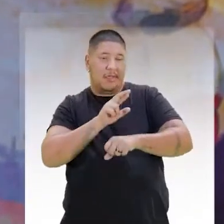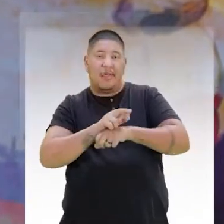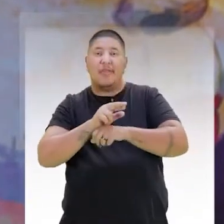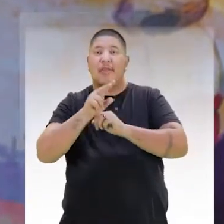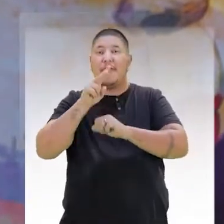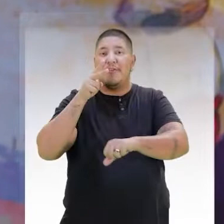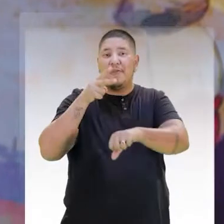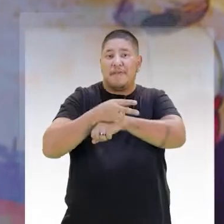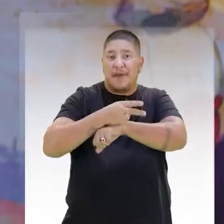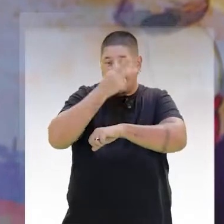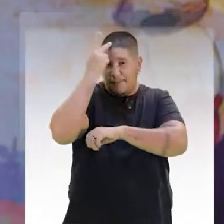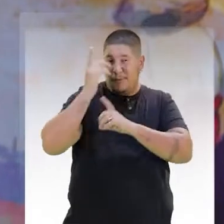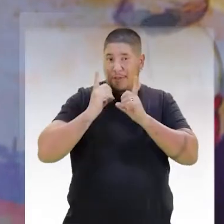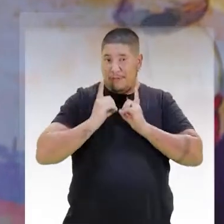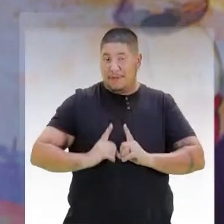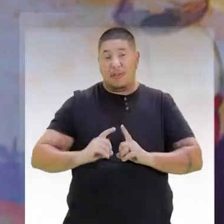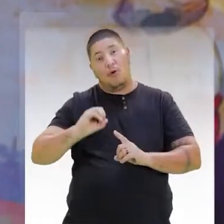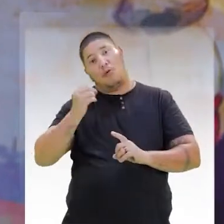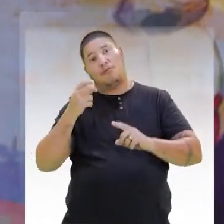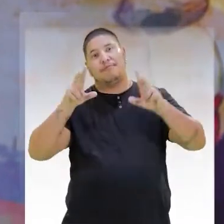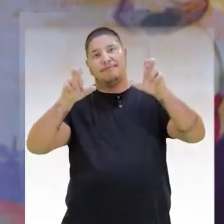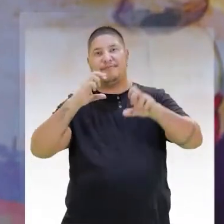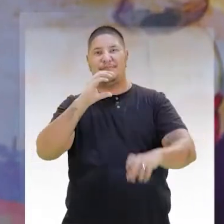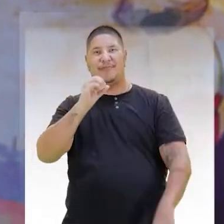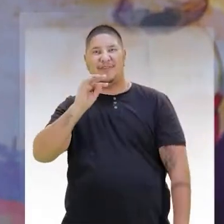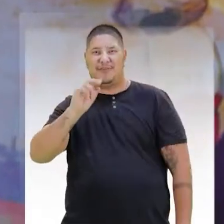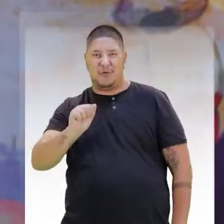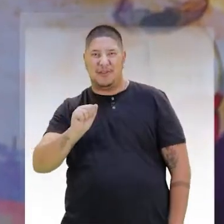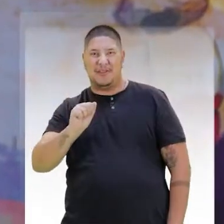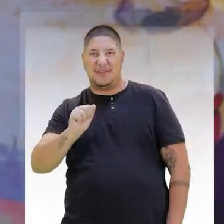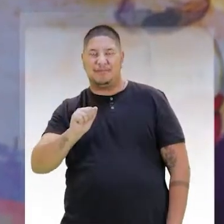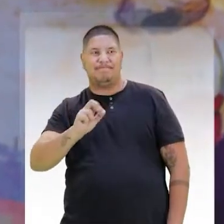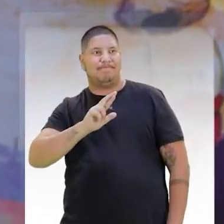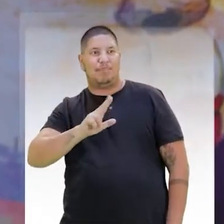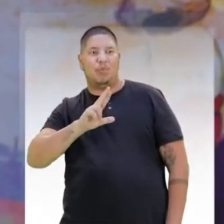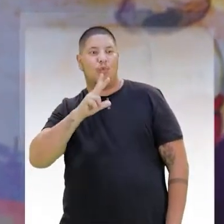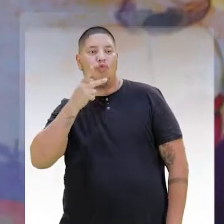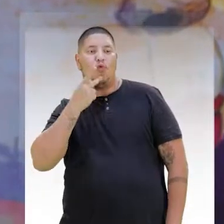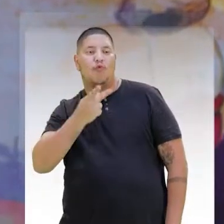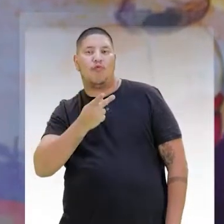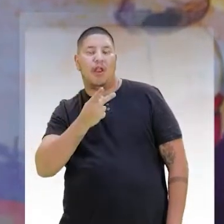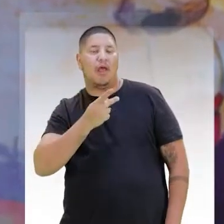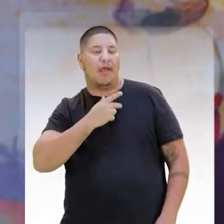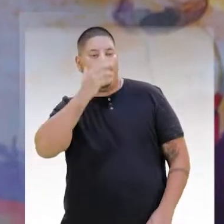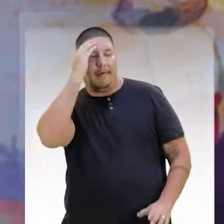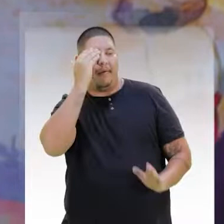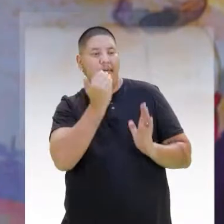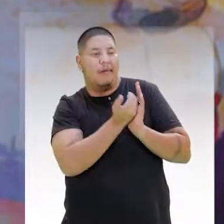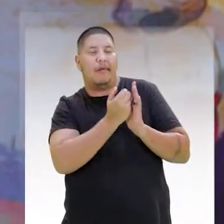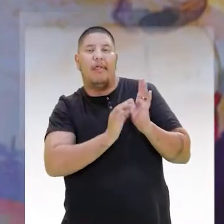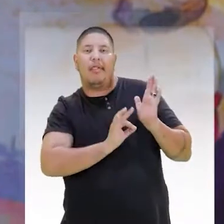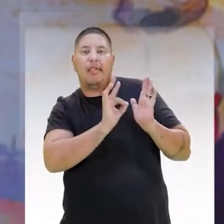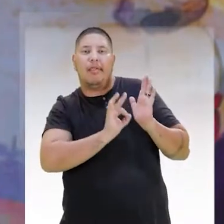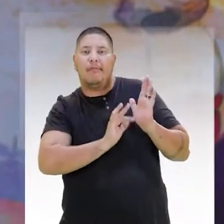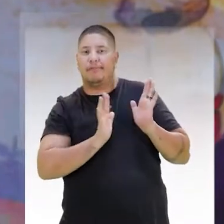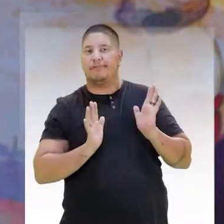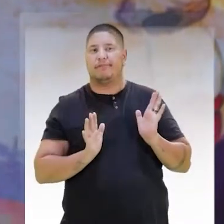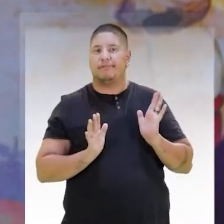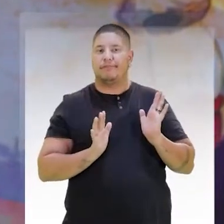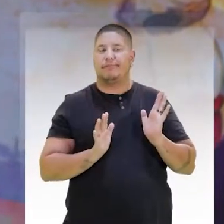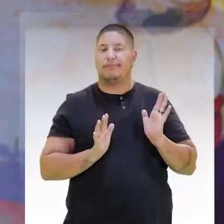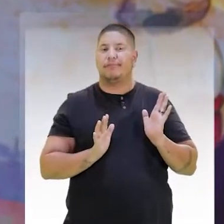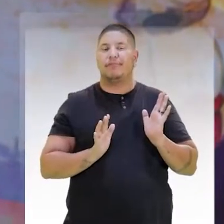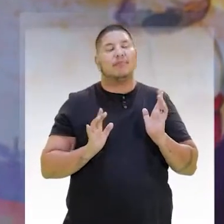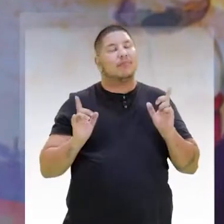com deficiência ou as cotas, não basta só nos referirmos ao cumprimento dos percentuais de